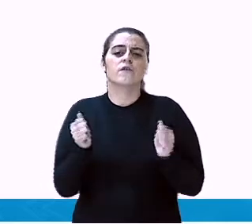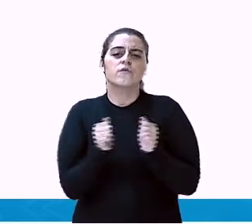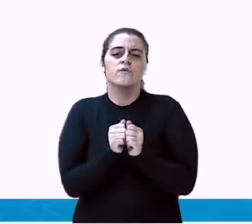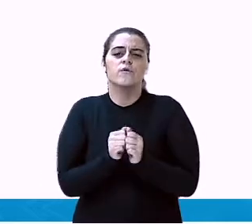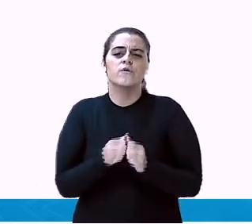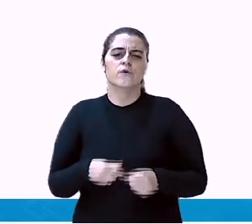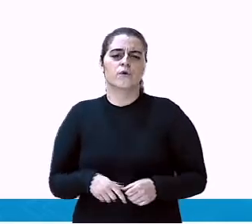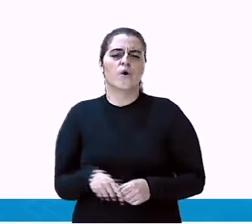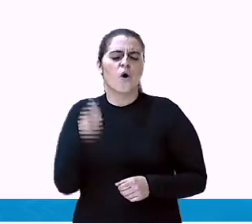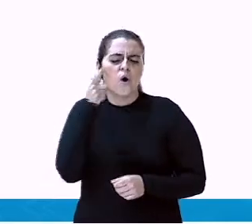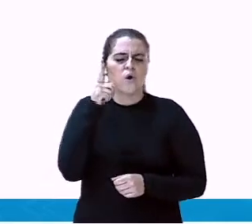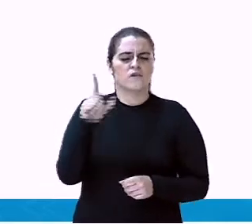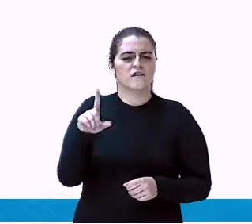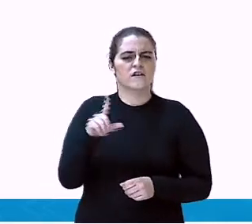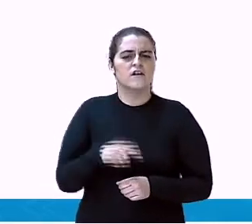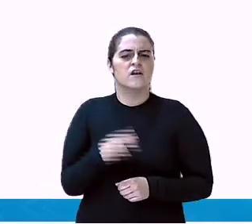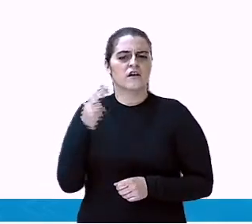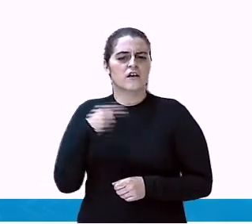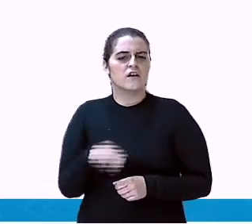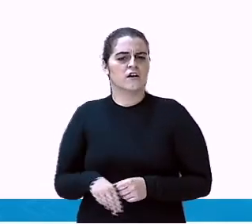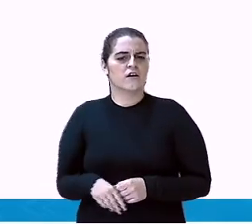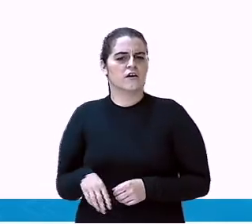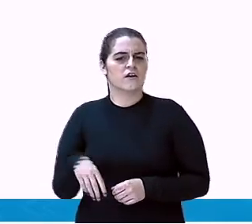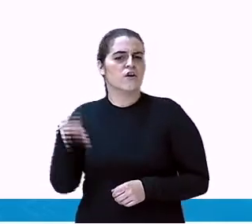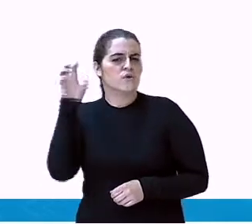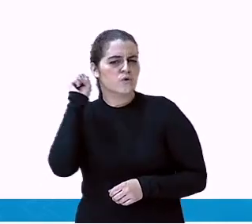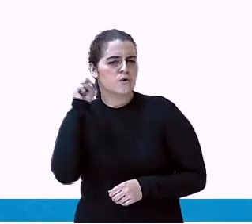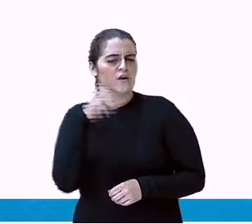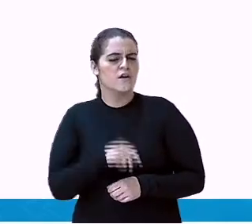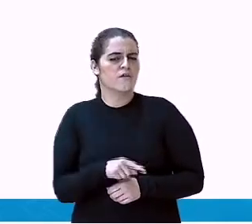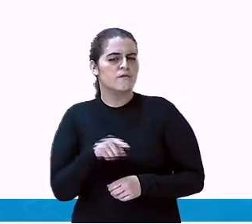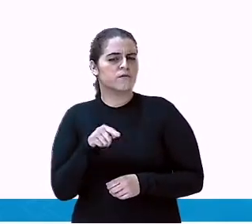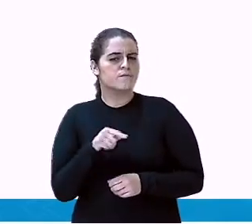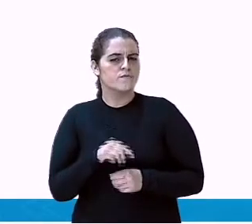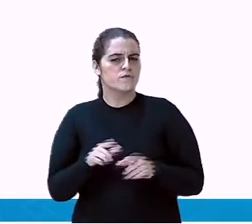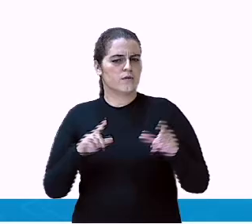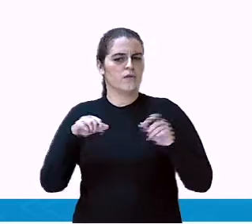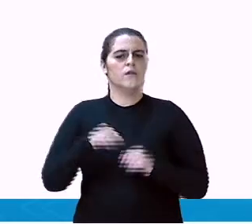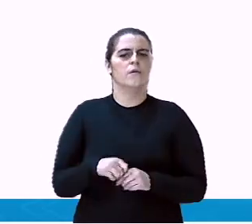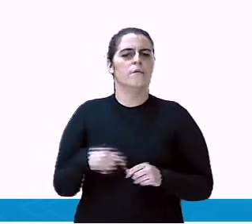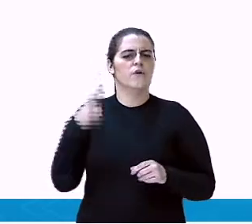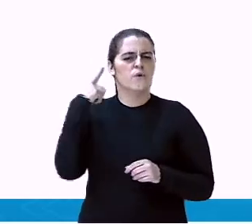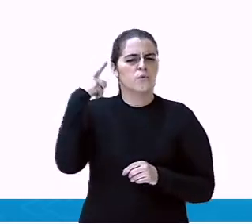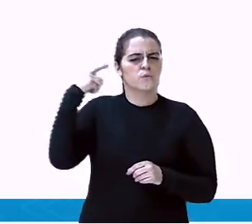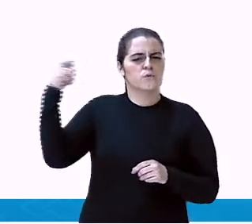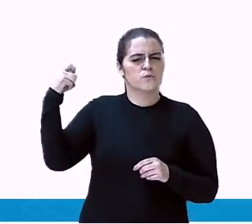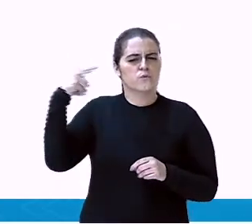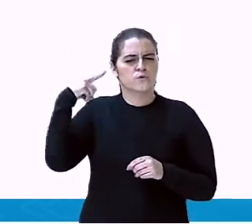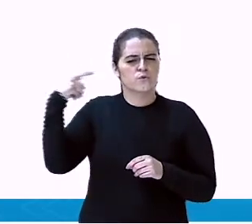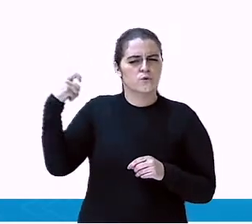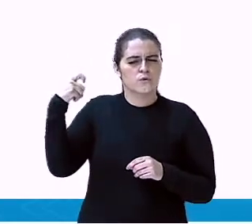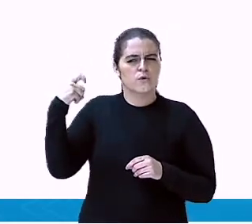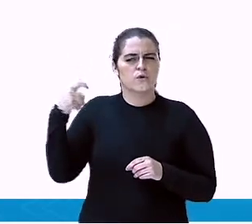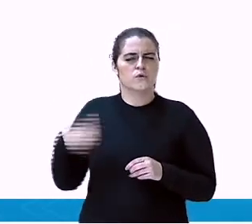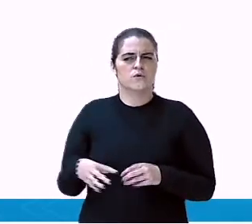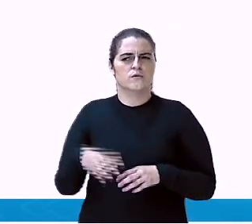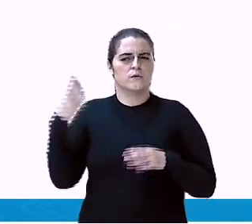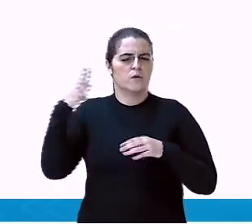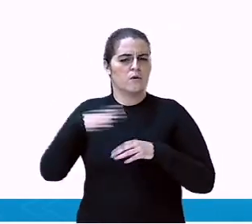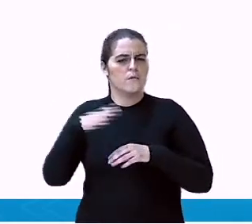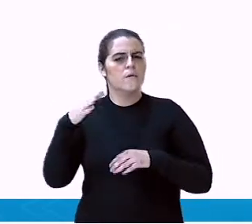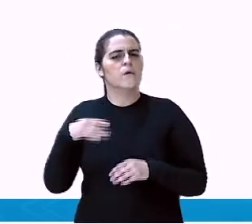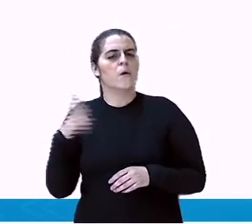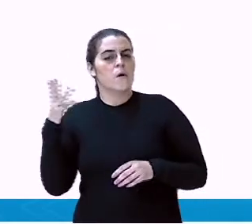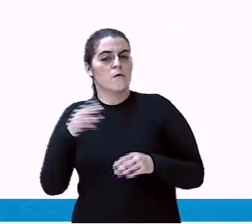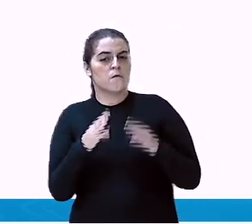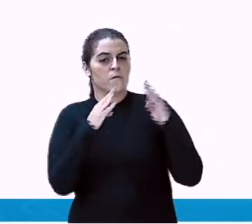consegue escutar você? Consegue, não é mesmo? Porque o som, ele reflete quando ele está muito alto, que o